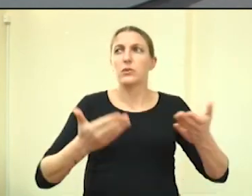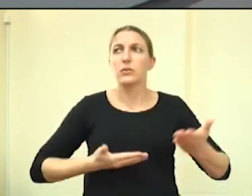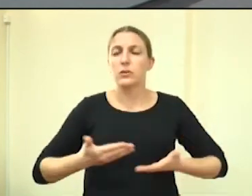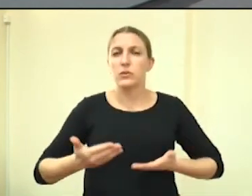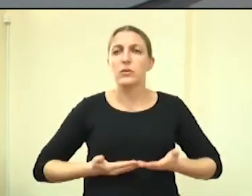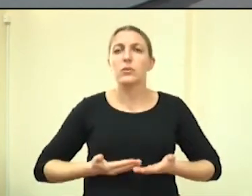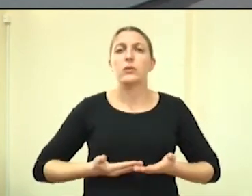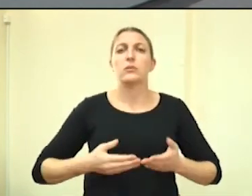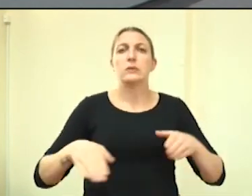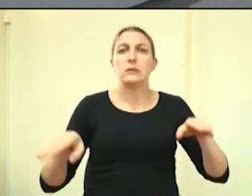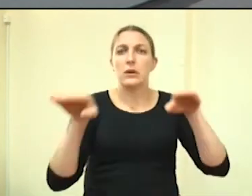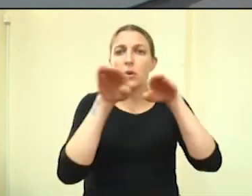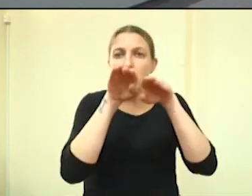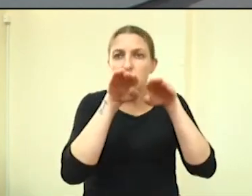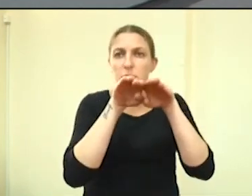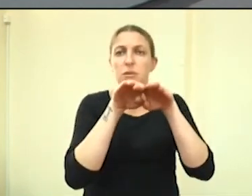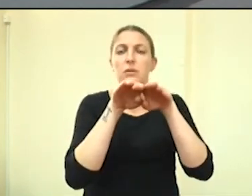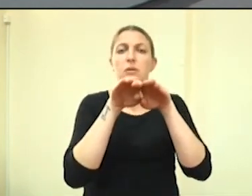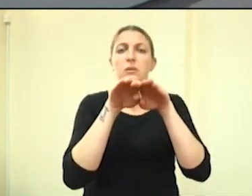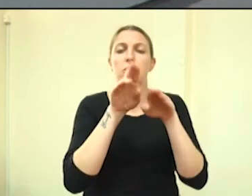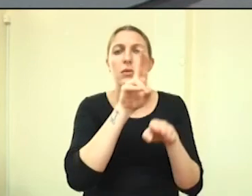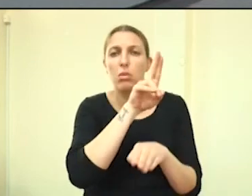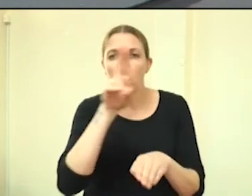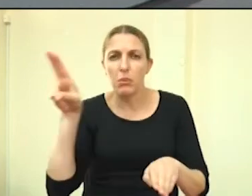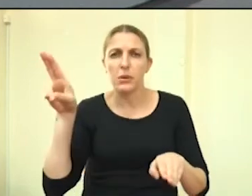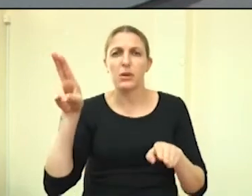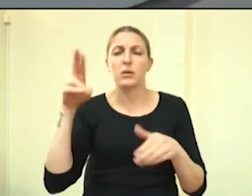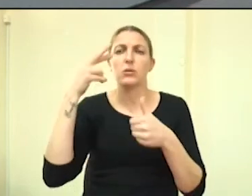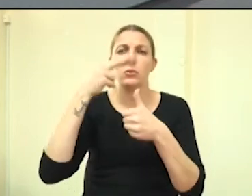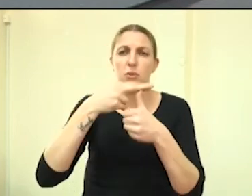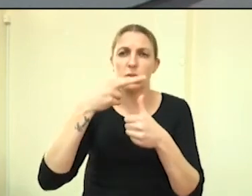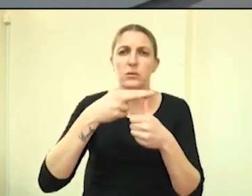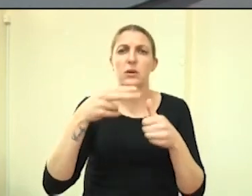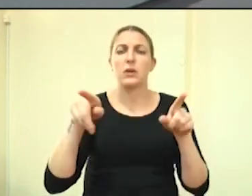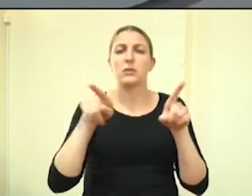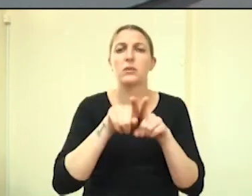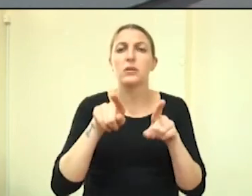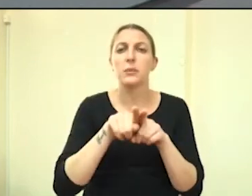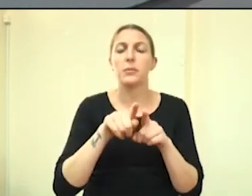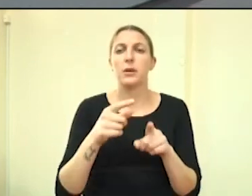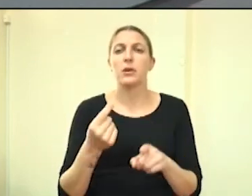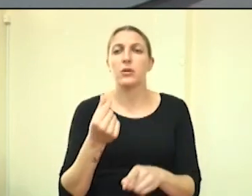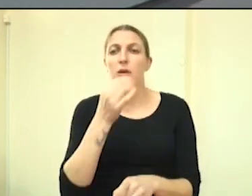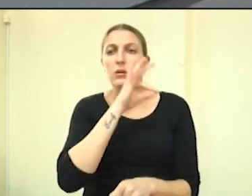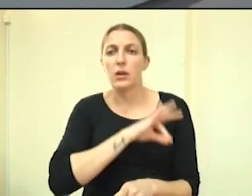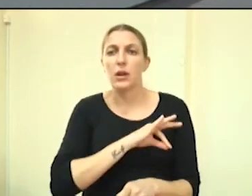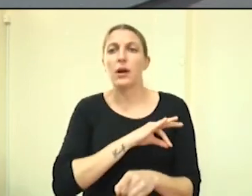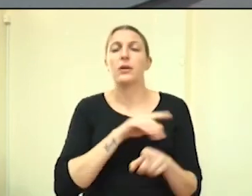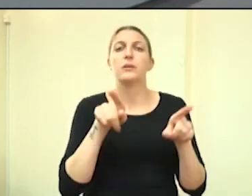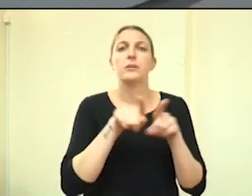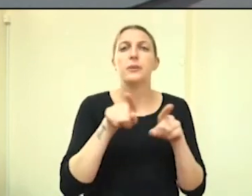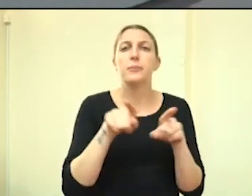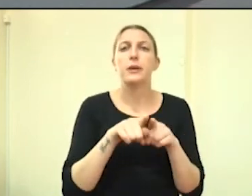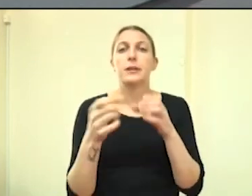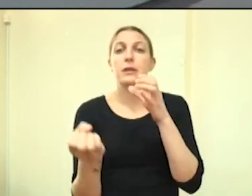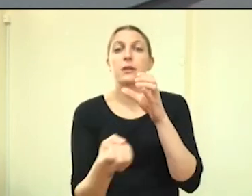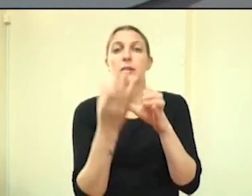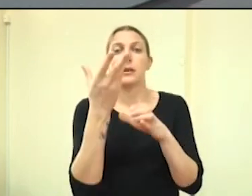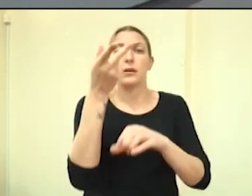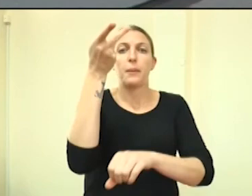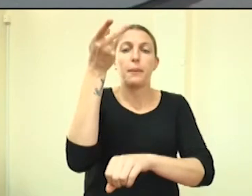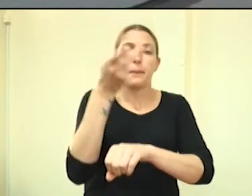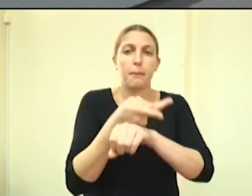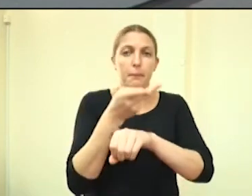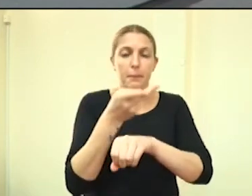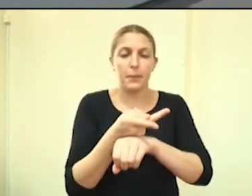cargos efetivos no município e instituir o prêmio de produtividade e eficiência, PPE.